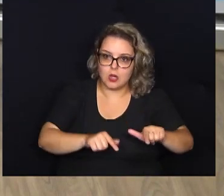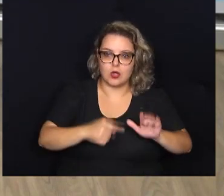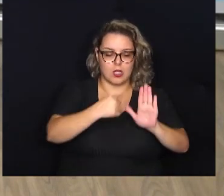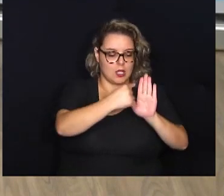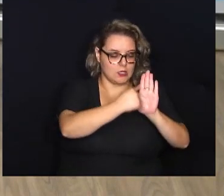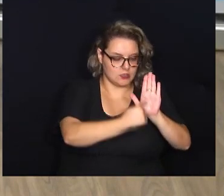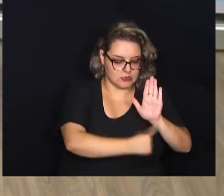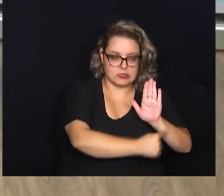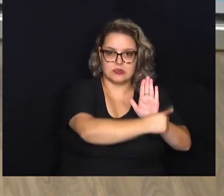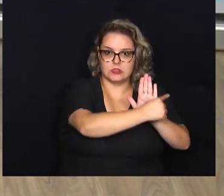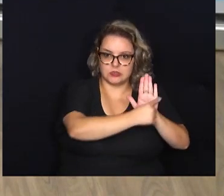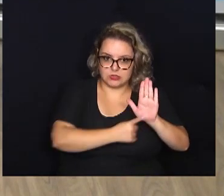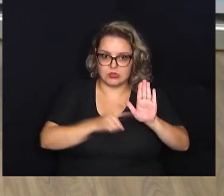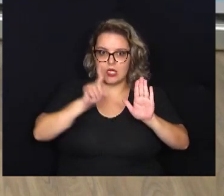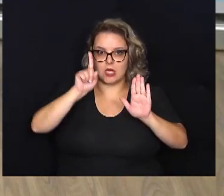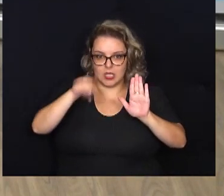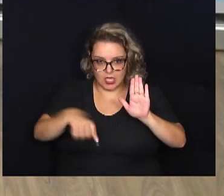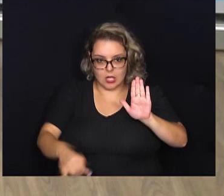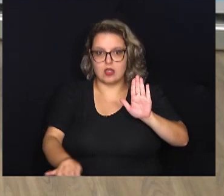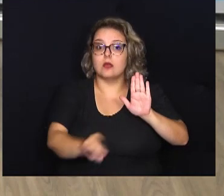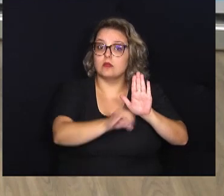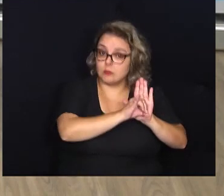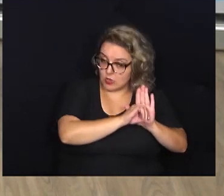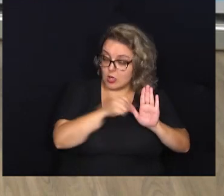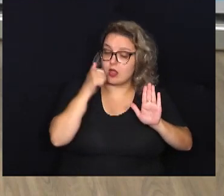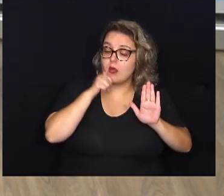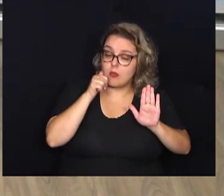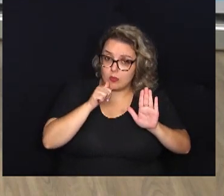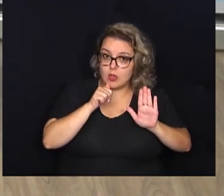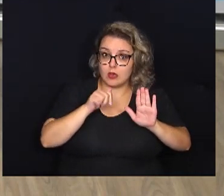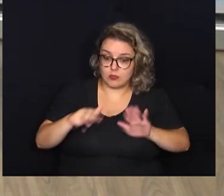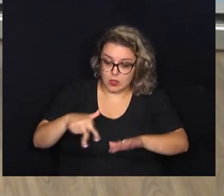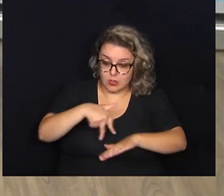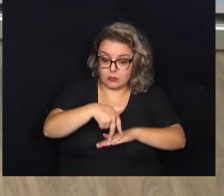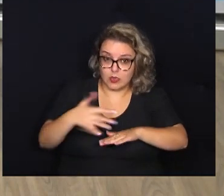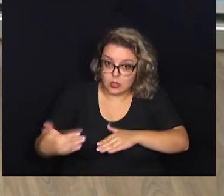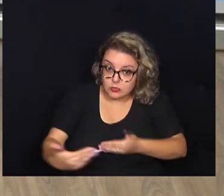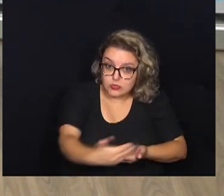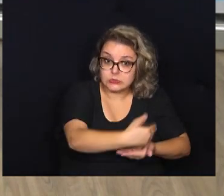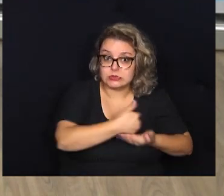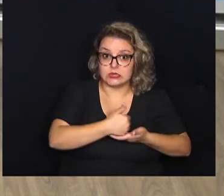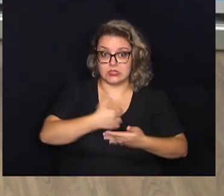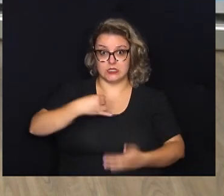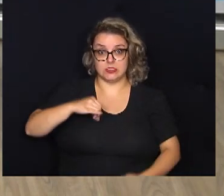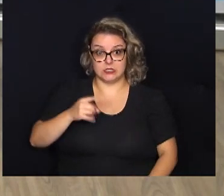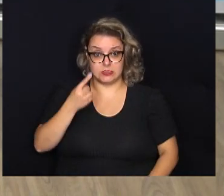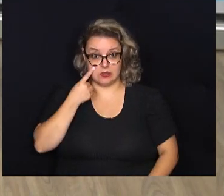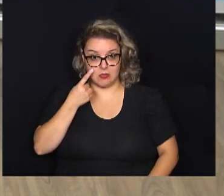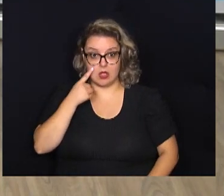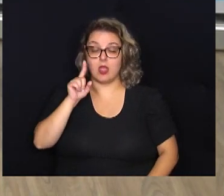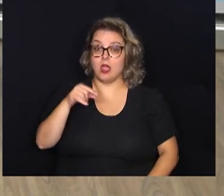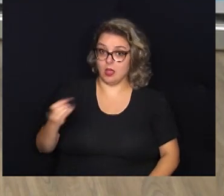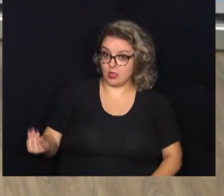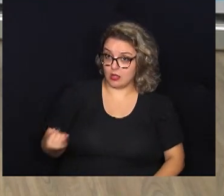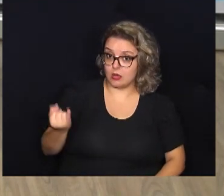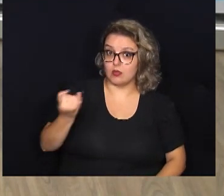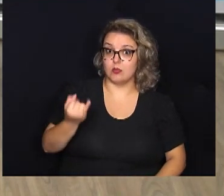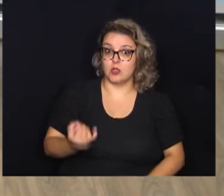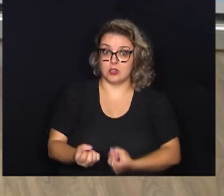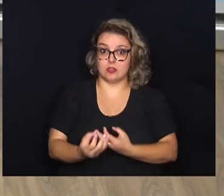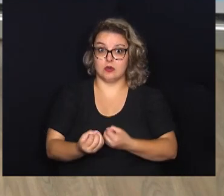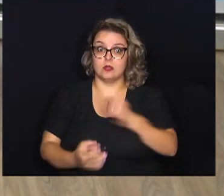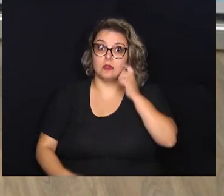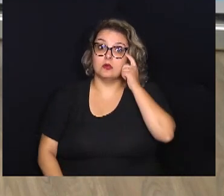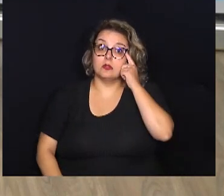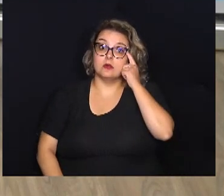X, ele é identificado, é uma mulher que precisa ser amparada, e se você vê, é importante esta informação para